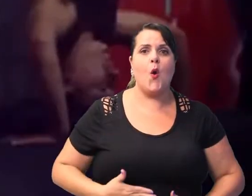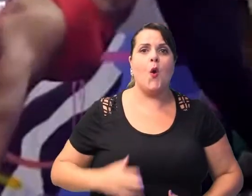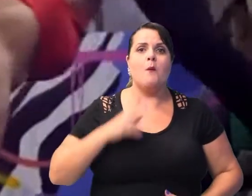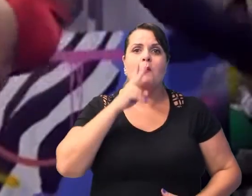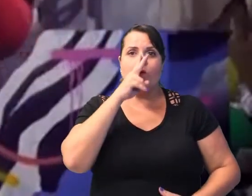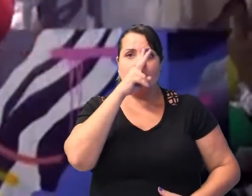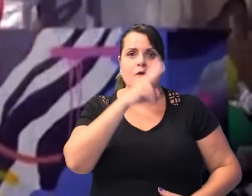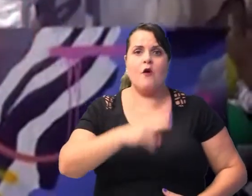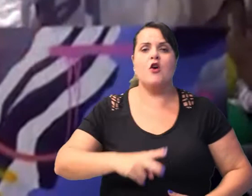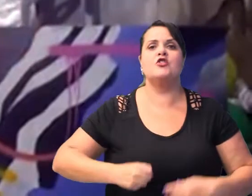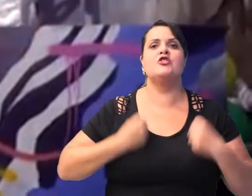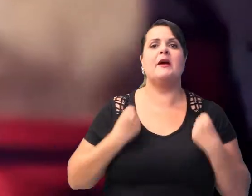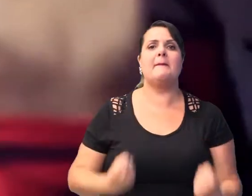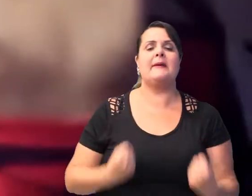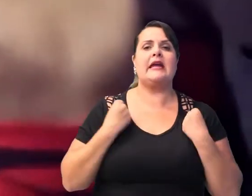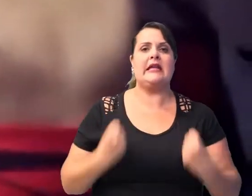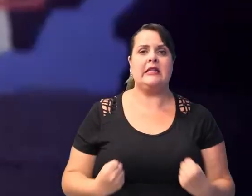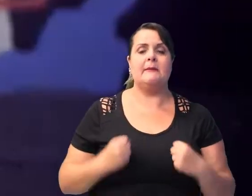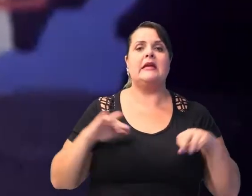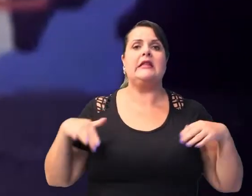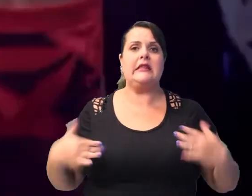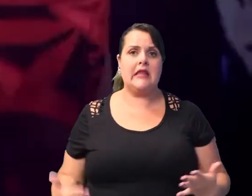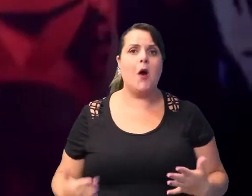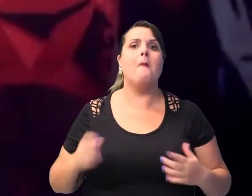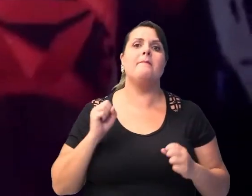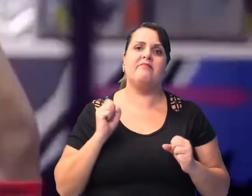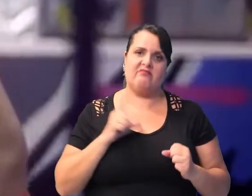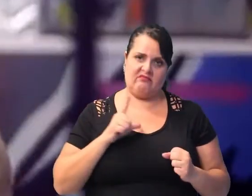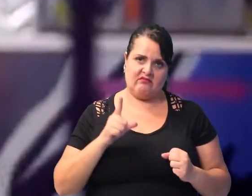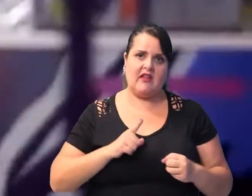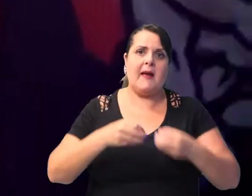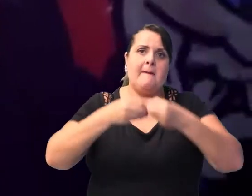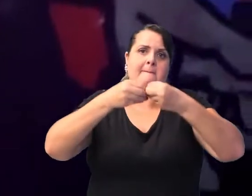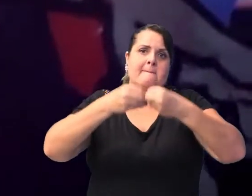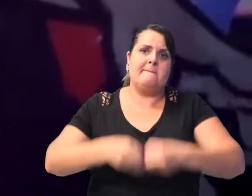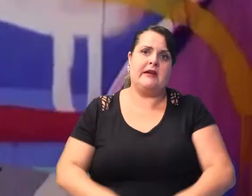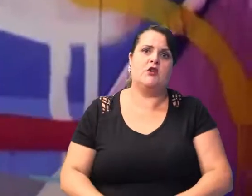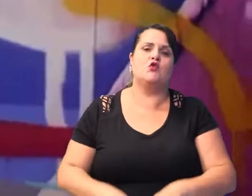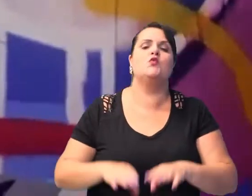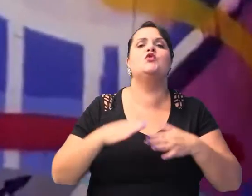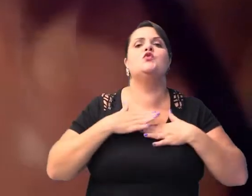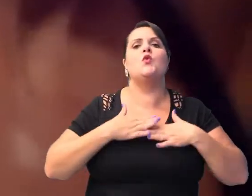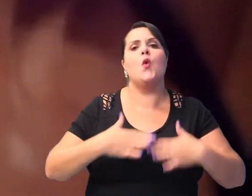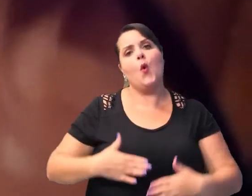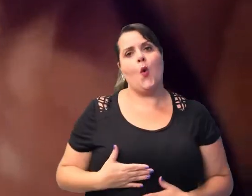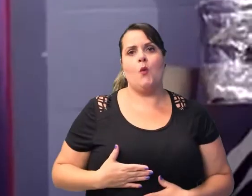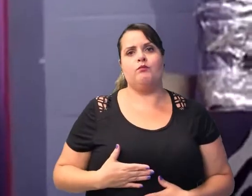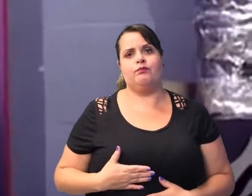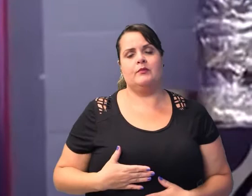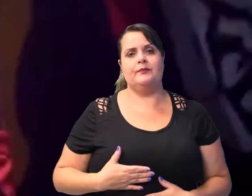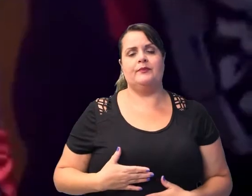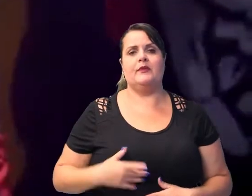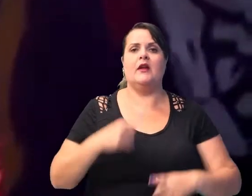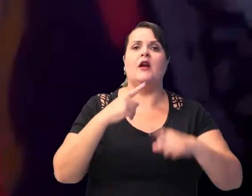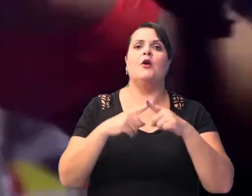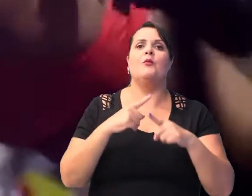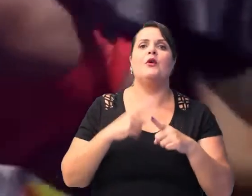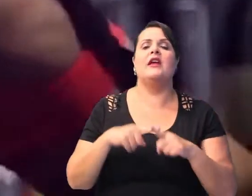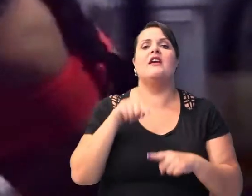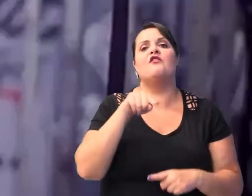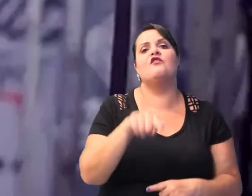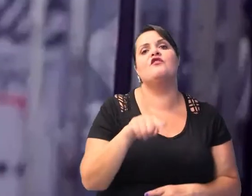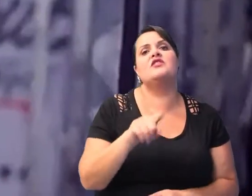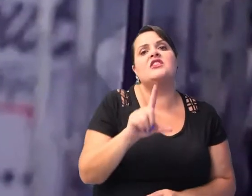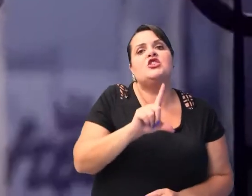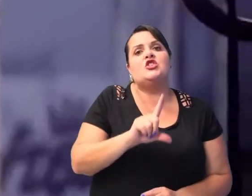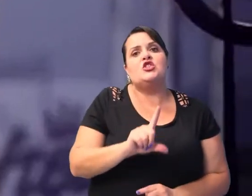conflitantes mas na minha visão você pode ter um prejuízo total global na sua capacidade aeróbica porque a sua